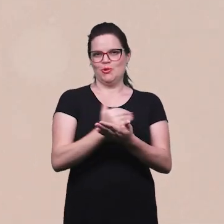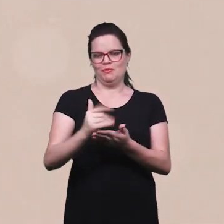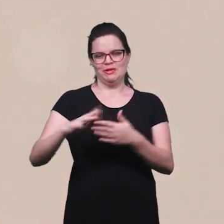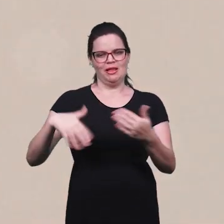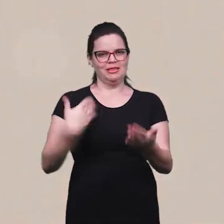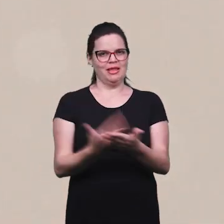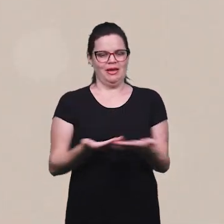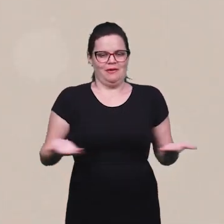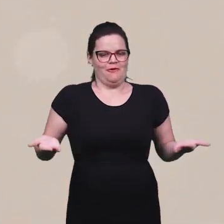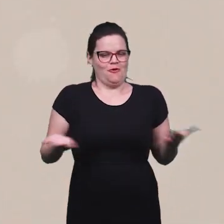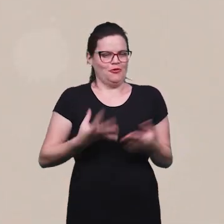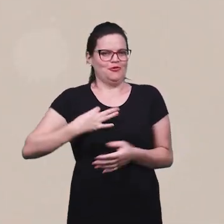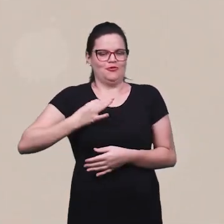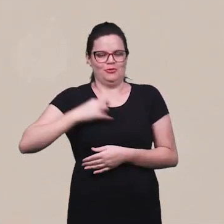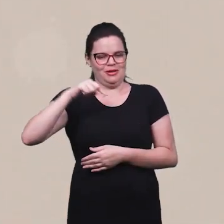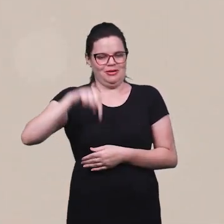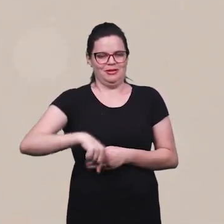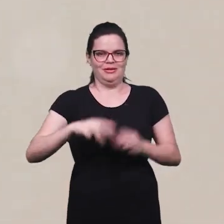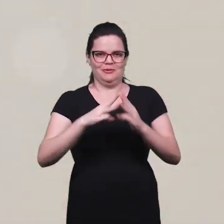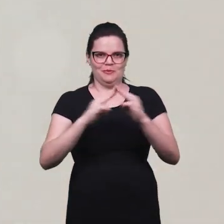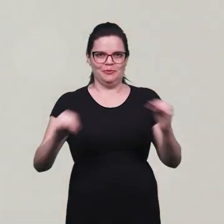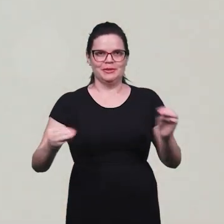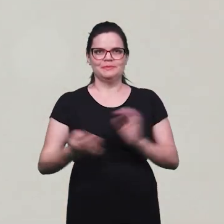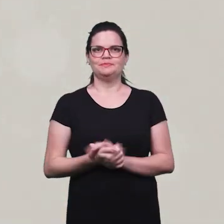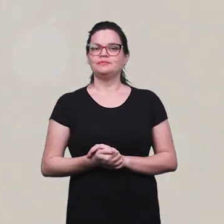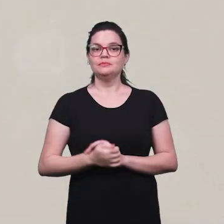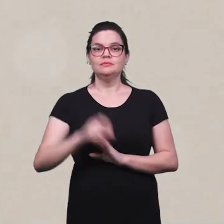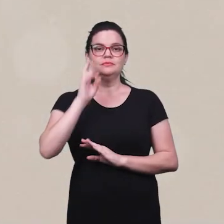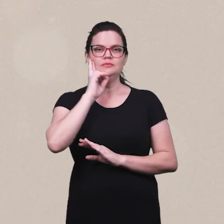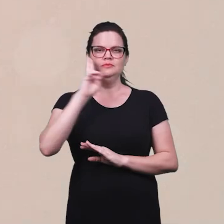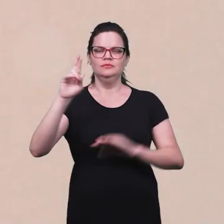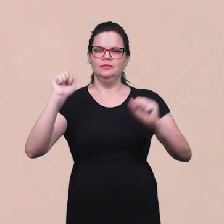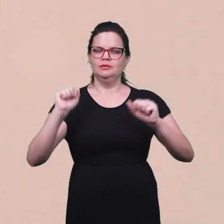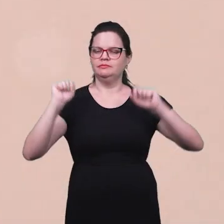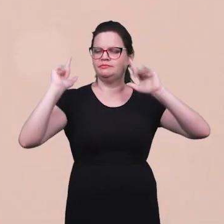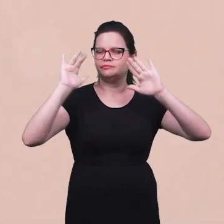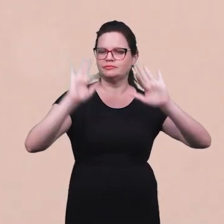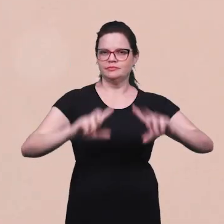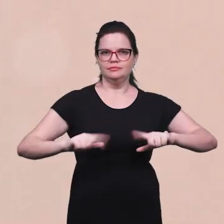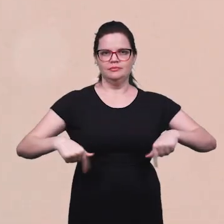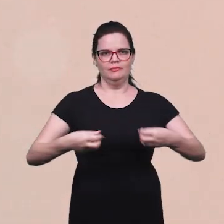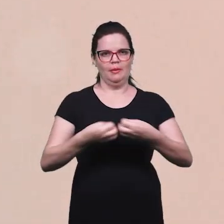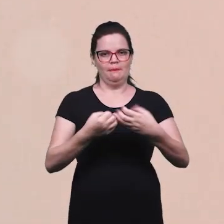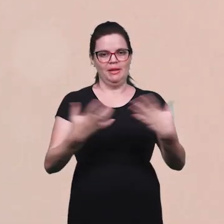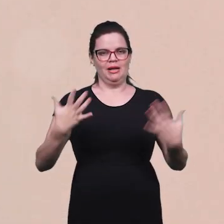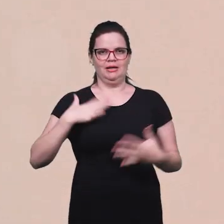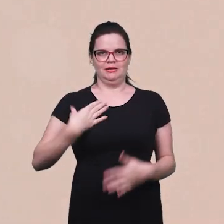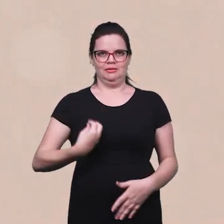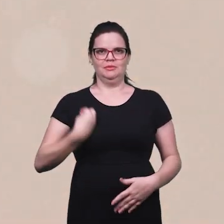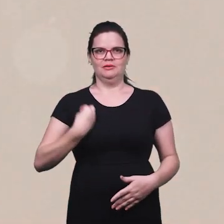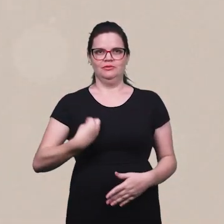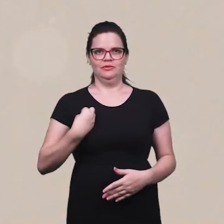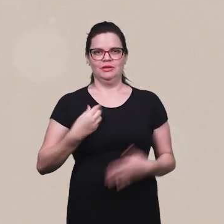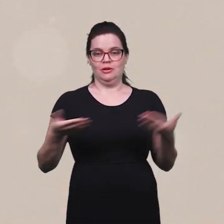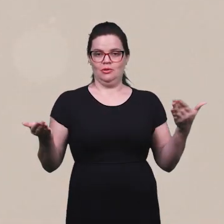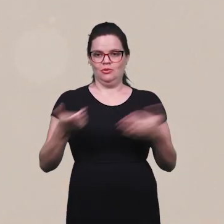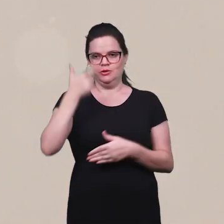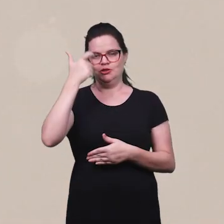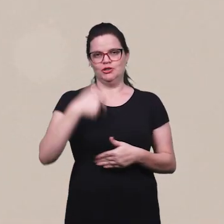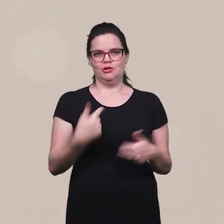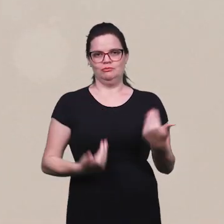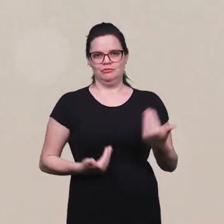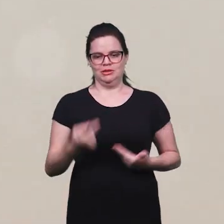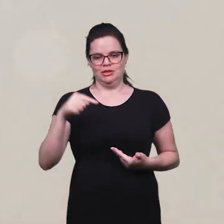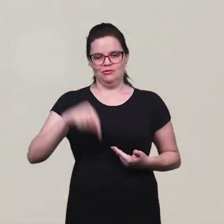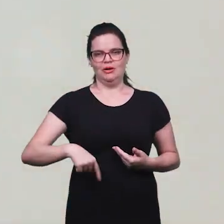até hoje, né, aos 62 anos. E o Senhor tem operado grandes sinais, maravilhas na minha vida, né? E estou hoje aqui